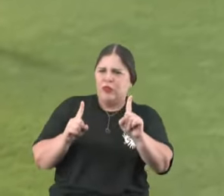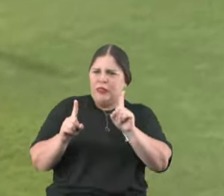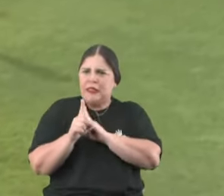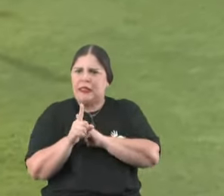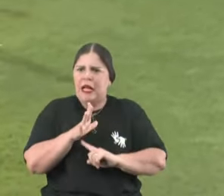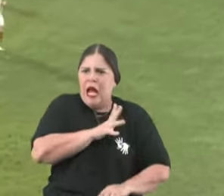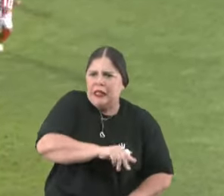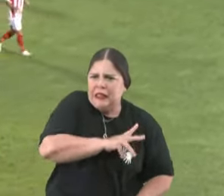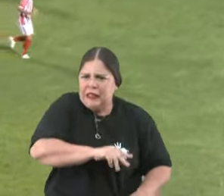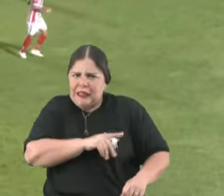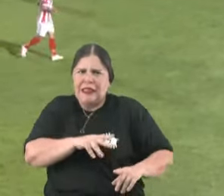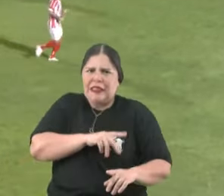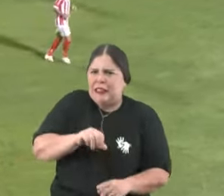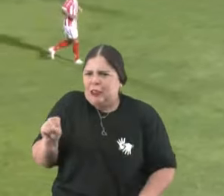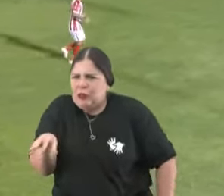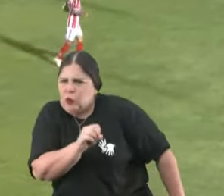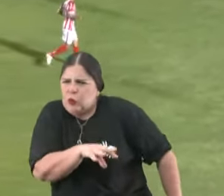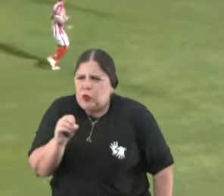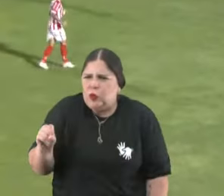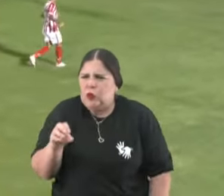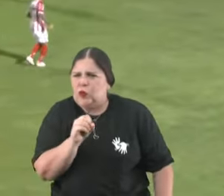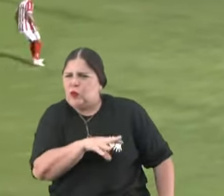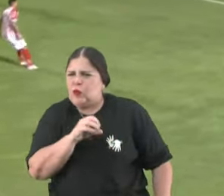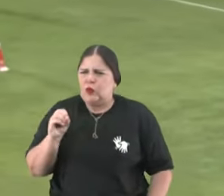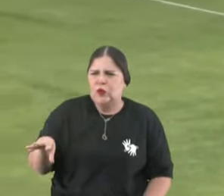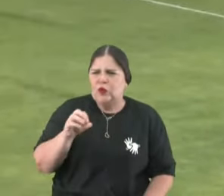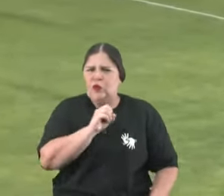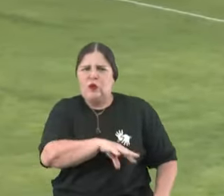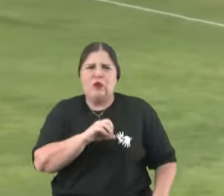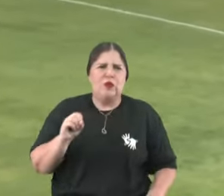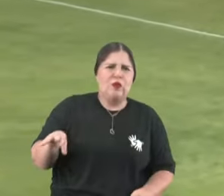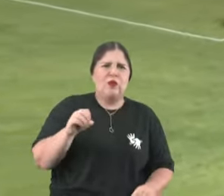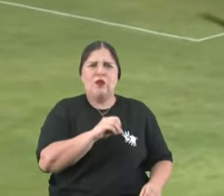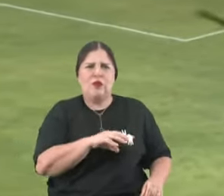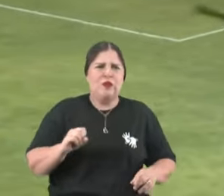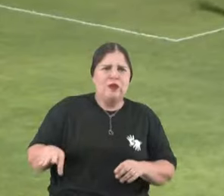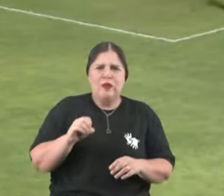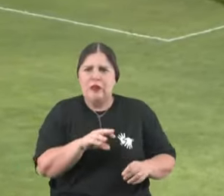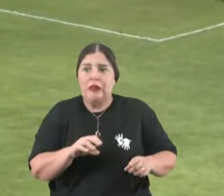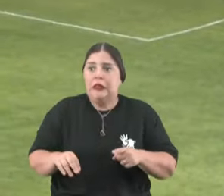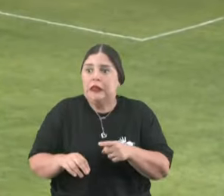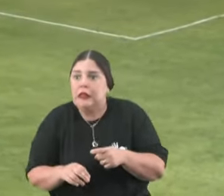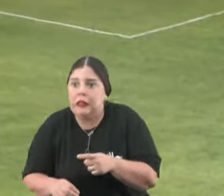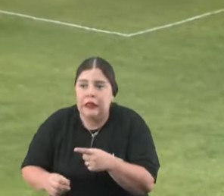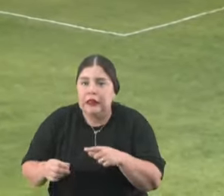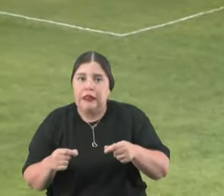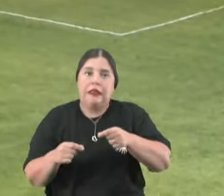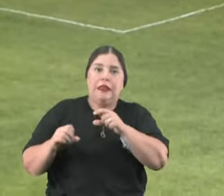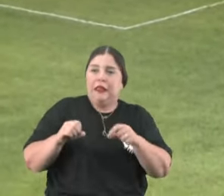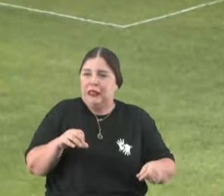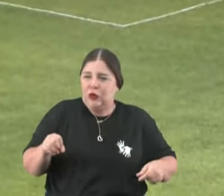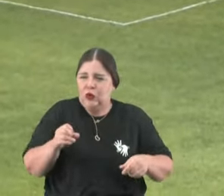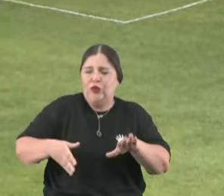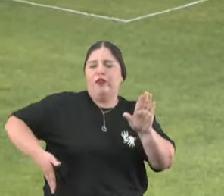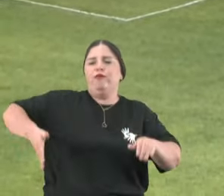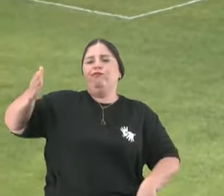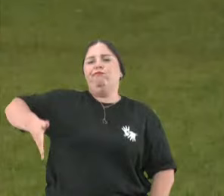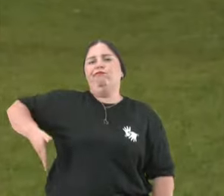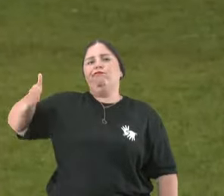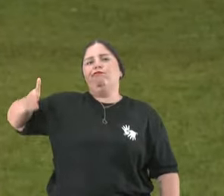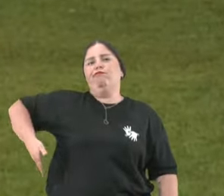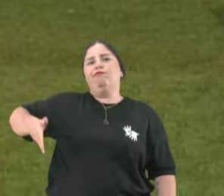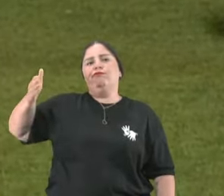Jorginho na clareira, vem o João Pedro. Leva para a linha de fundo, aí fecha uma porta dele. Vai ter que se virar o volante do